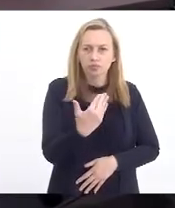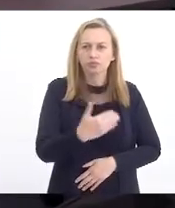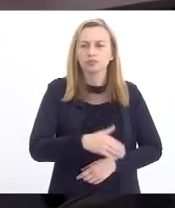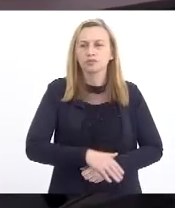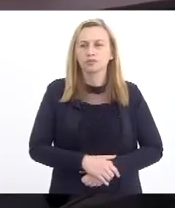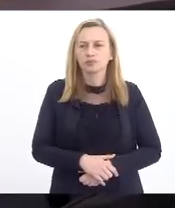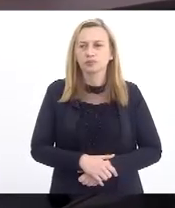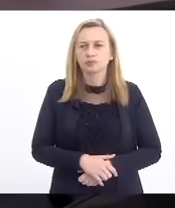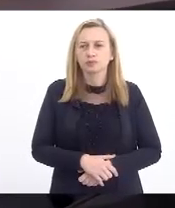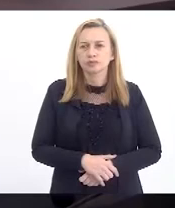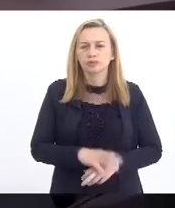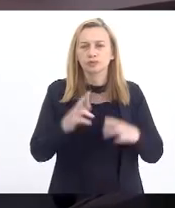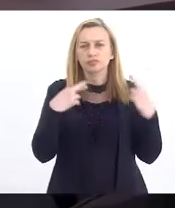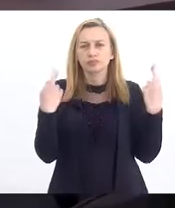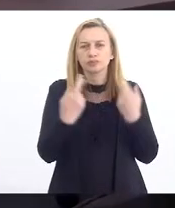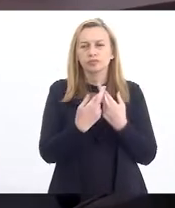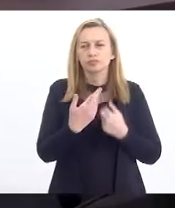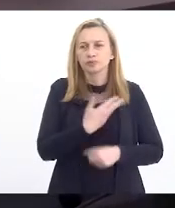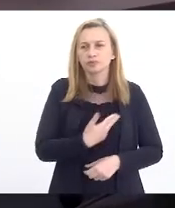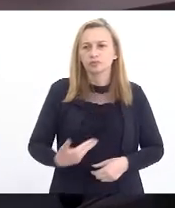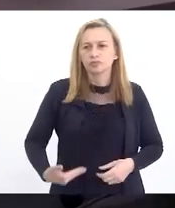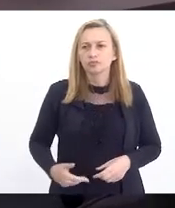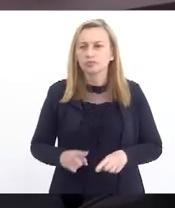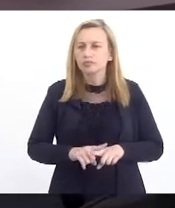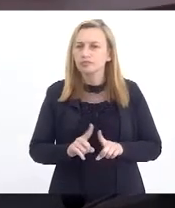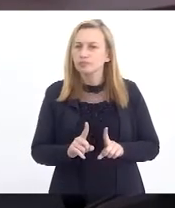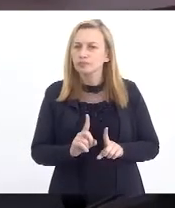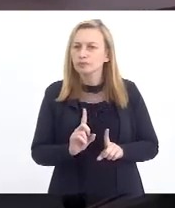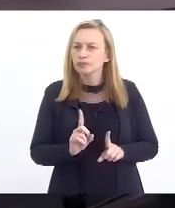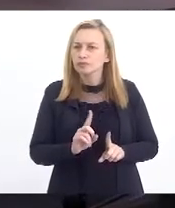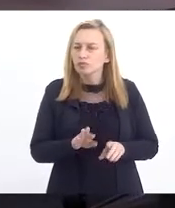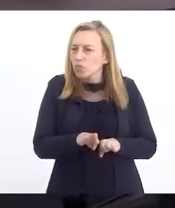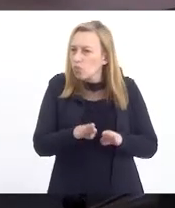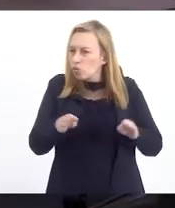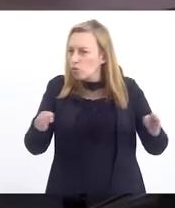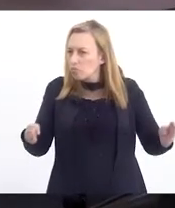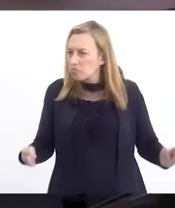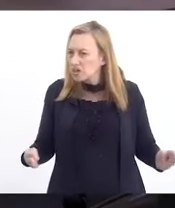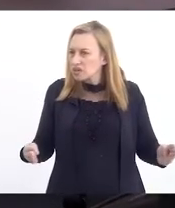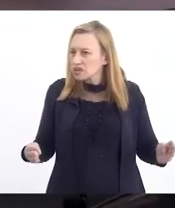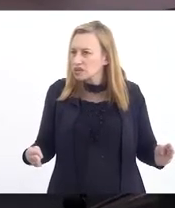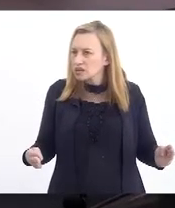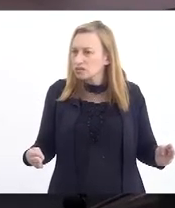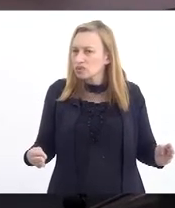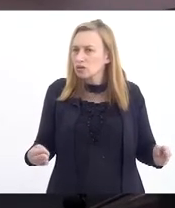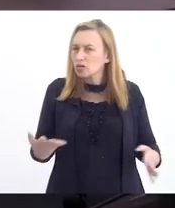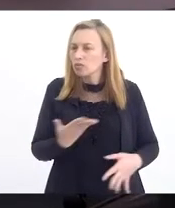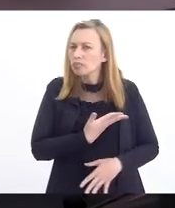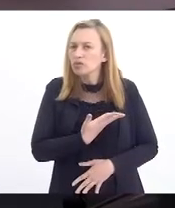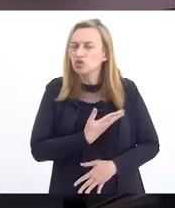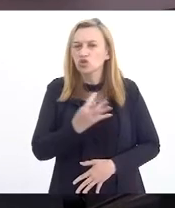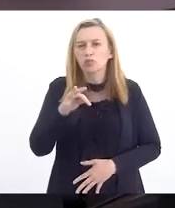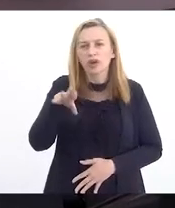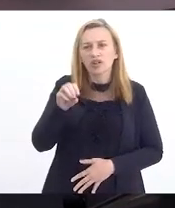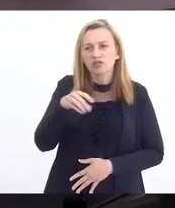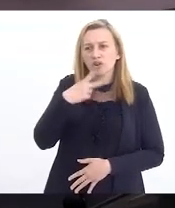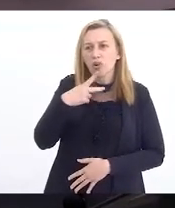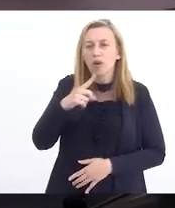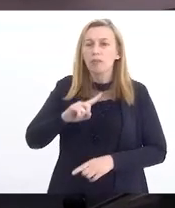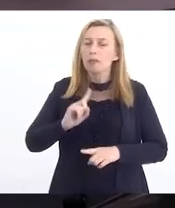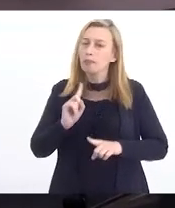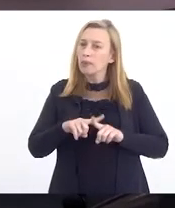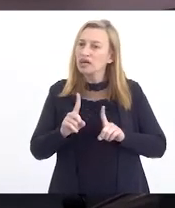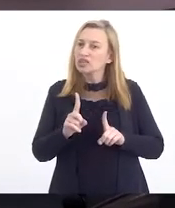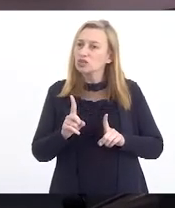né, uma audiência pública, mas que fosse não uma mesa, como o colega Gilberto falou, mas que fosse no nosso